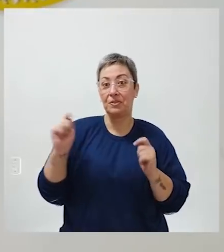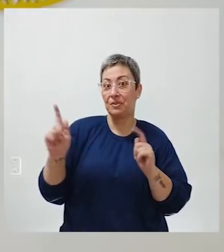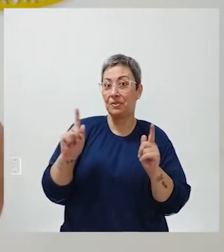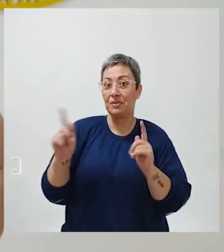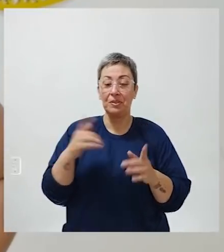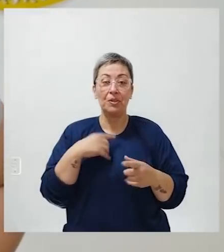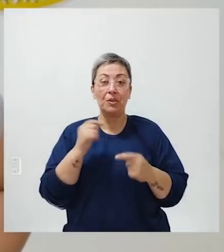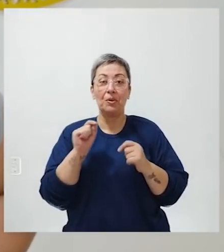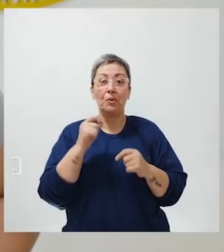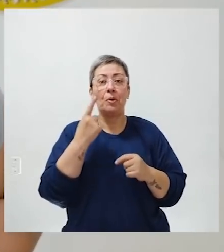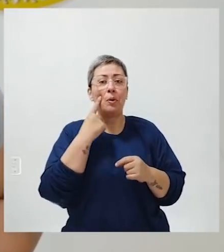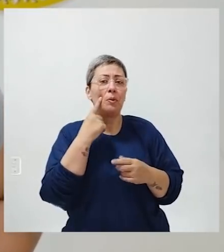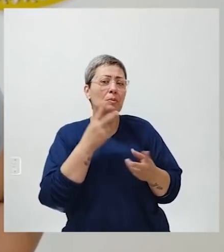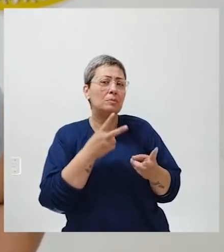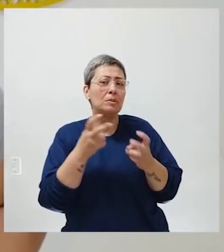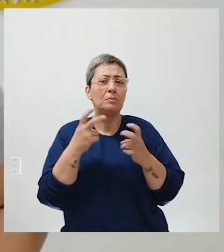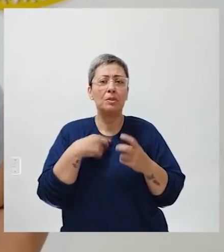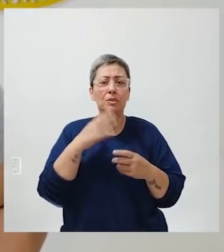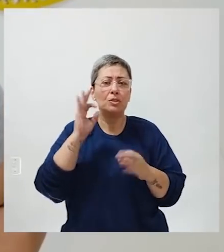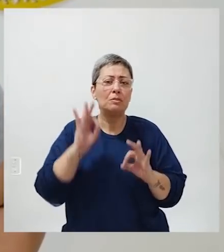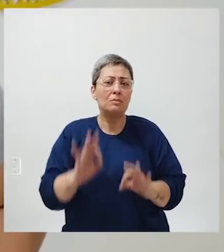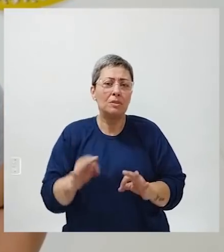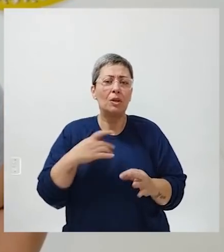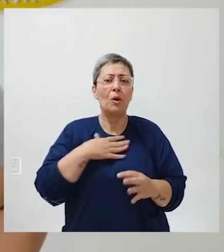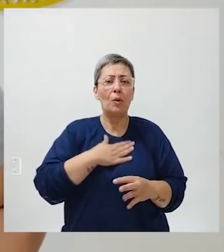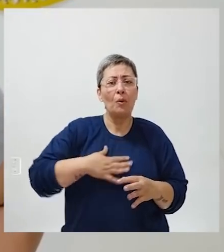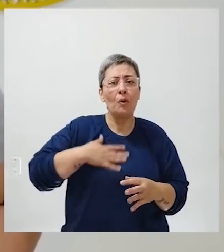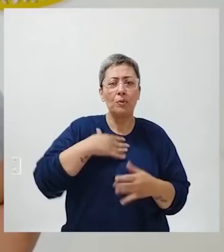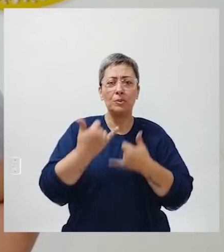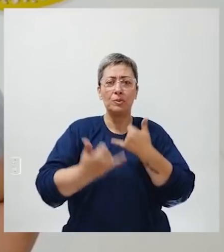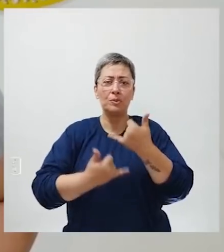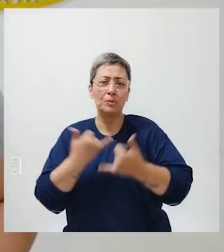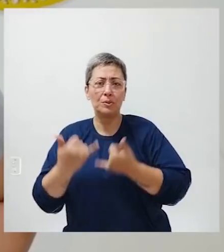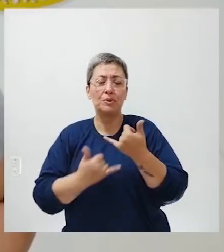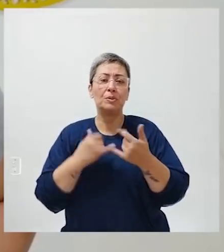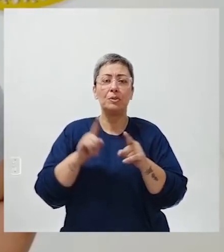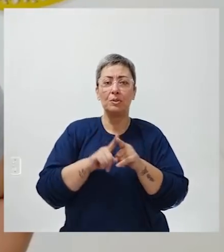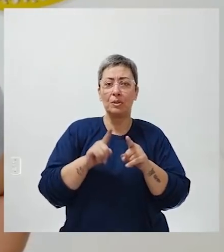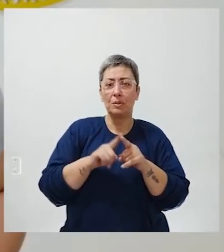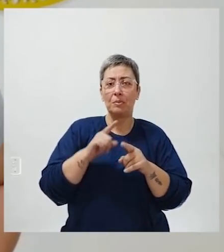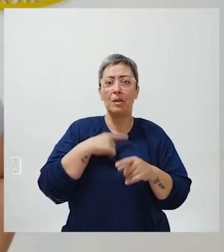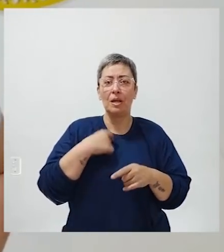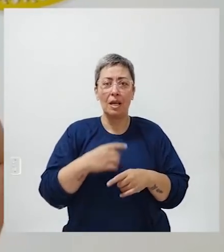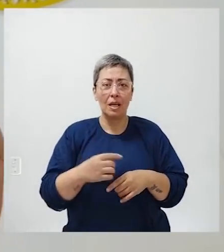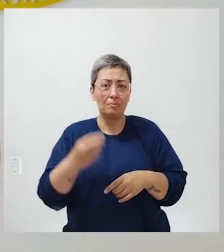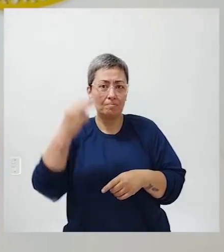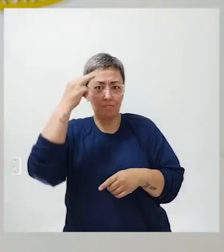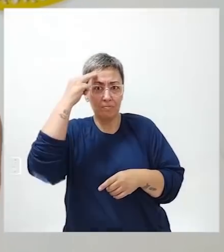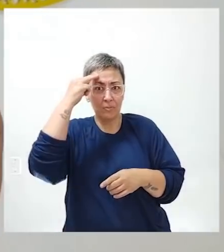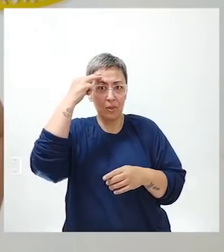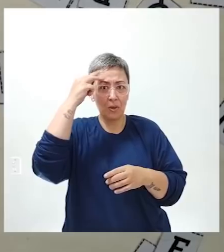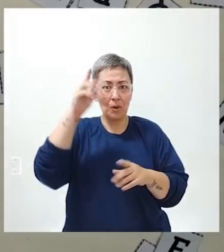aventuras para ver se ele realmente gostou das brincadeiras e guardou a letra das